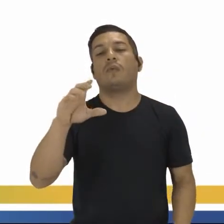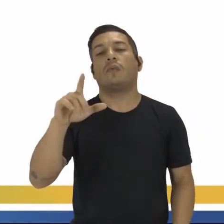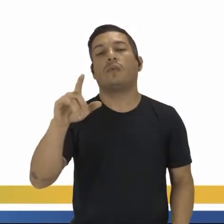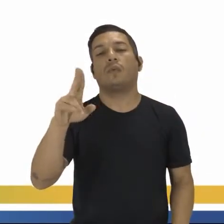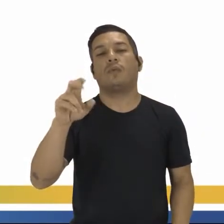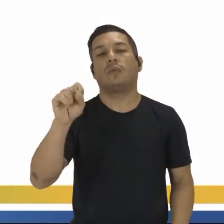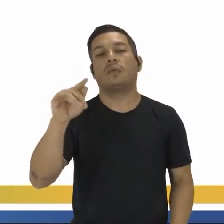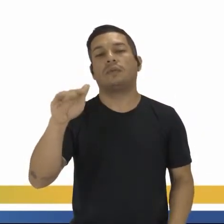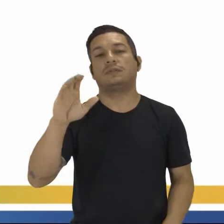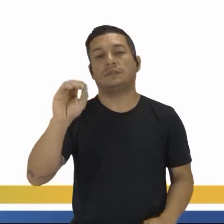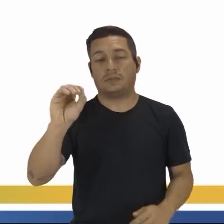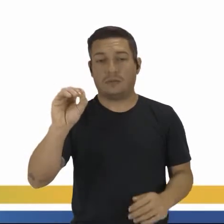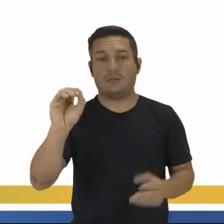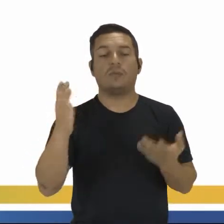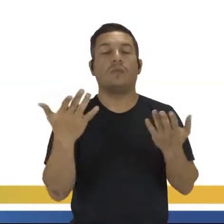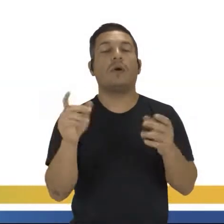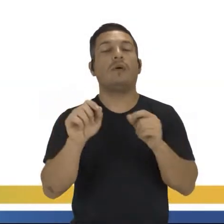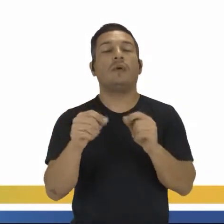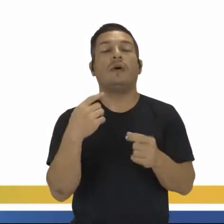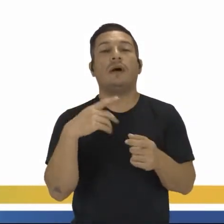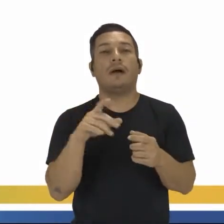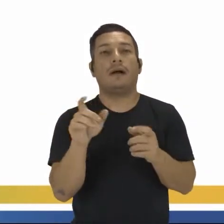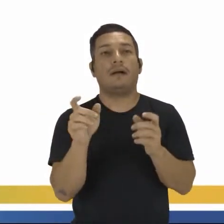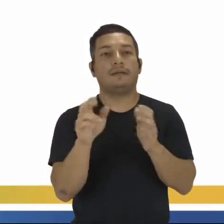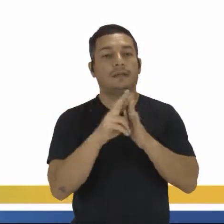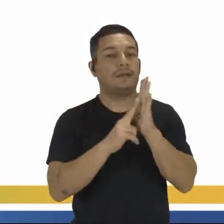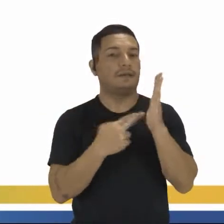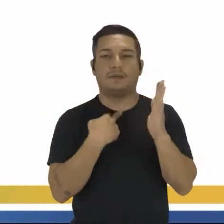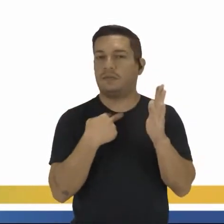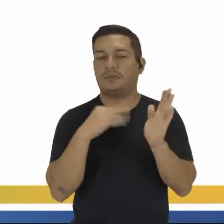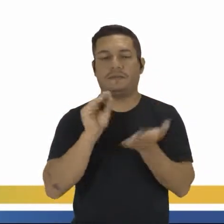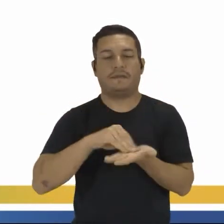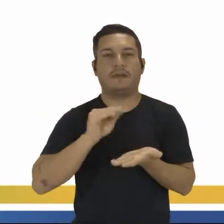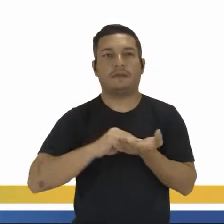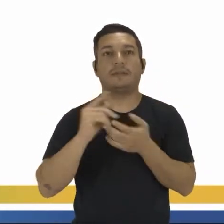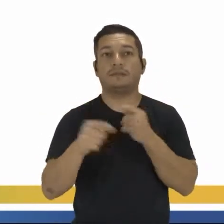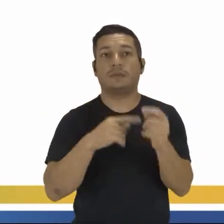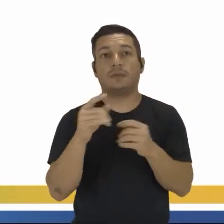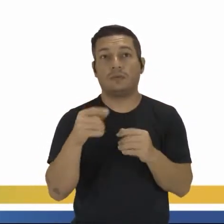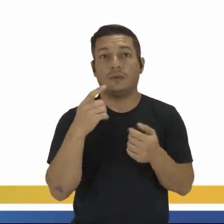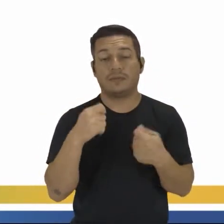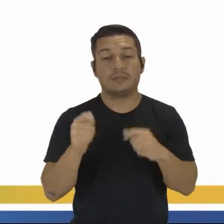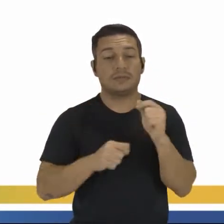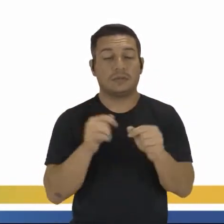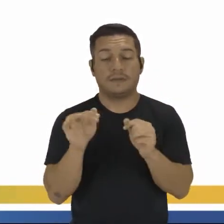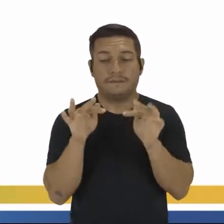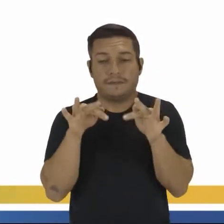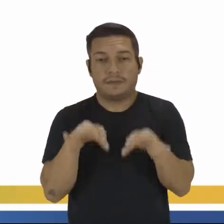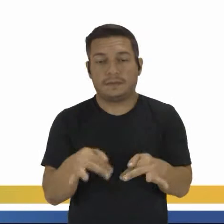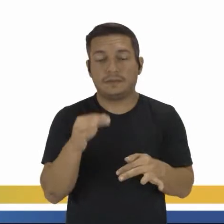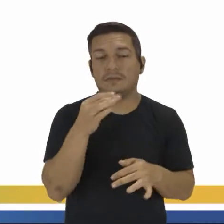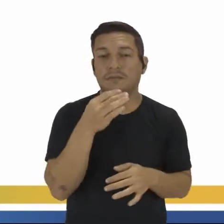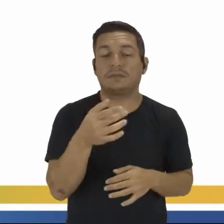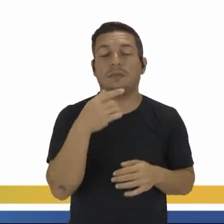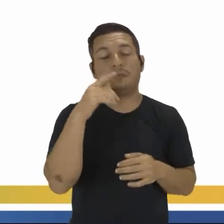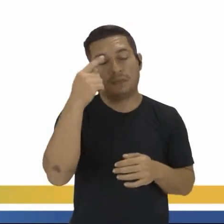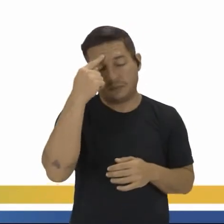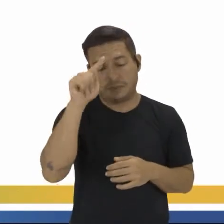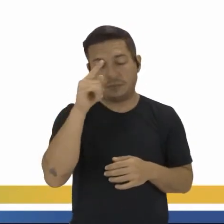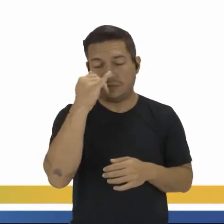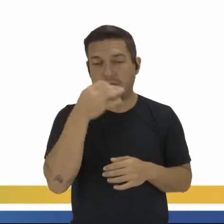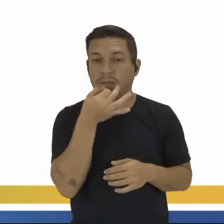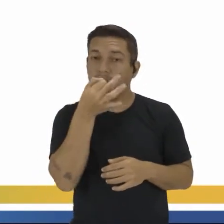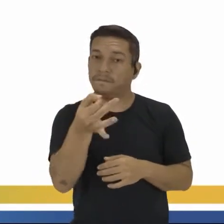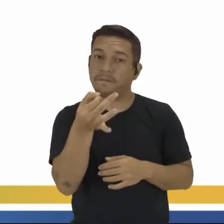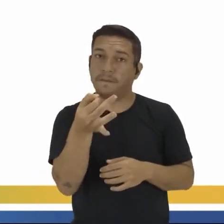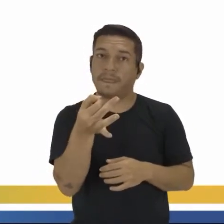deve fazer, quais são os elementos que não podem faltar. A sua conclusão deve ser um fechamento para a sua linha argumentativa, sua conclusão